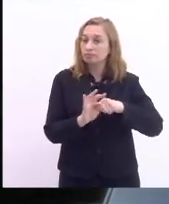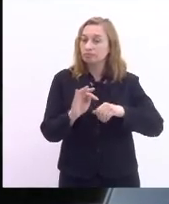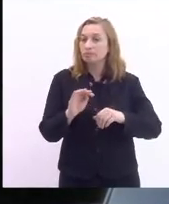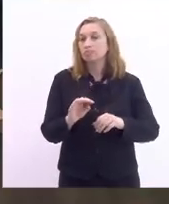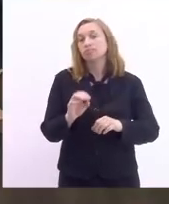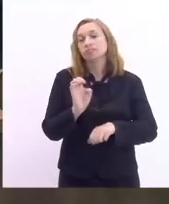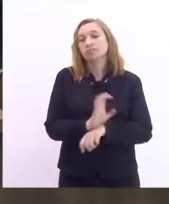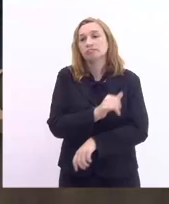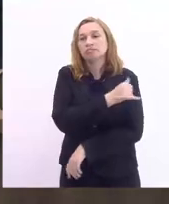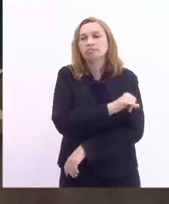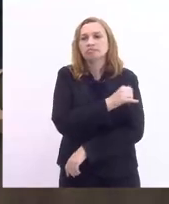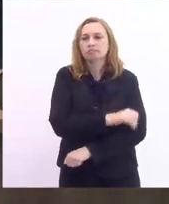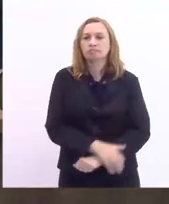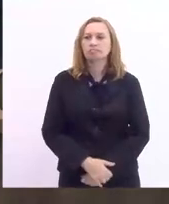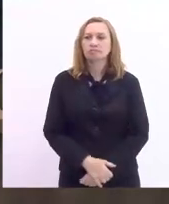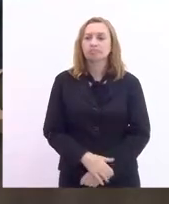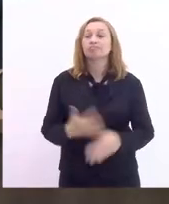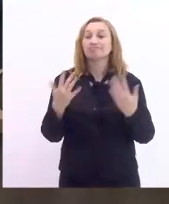Janeiro